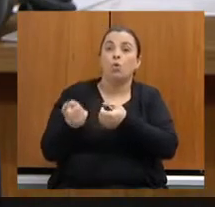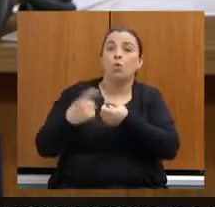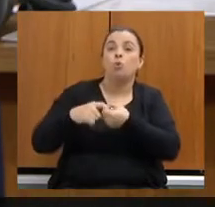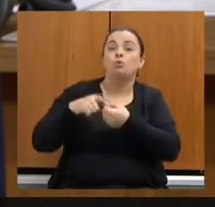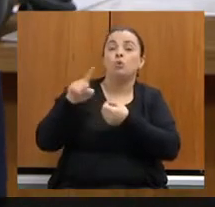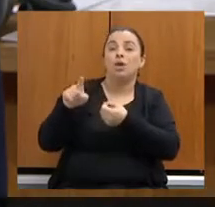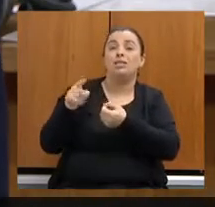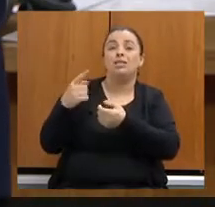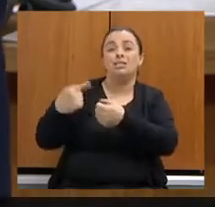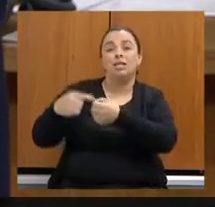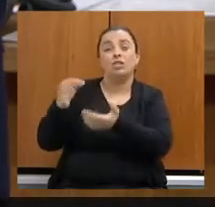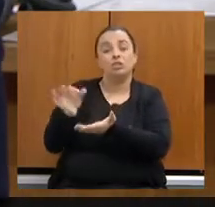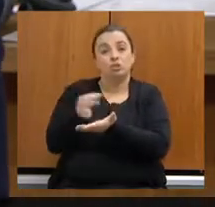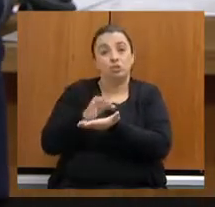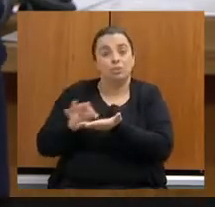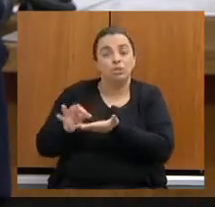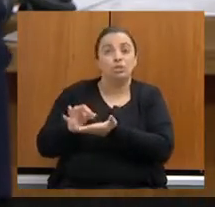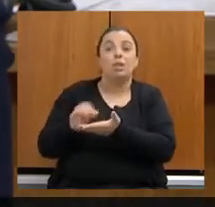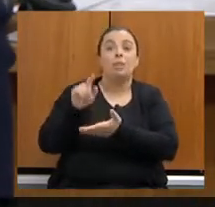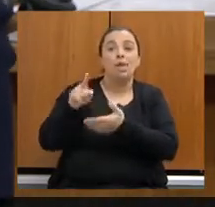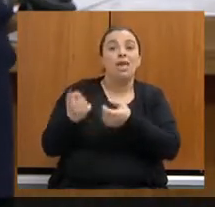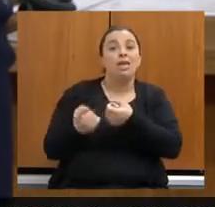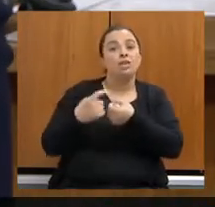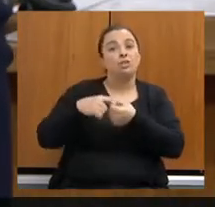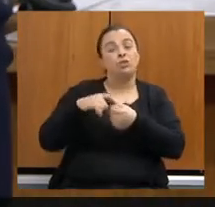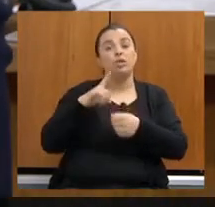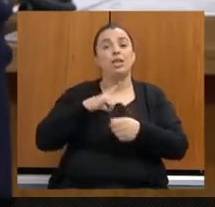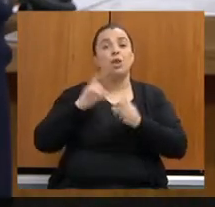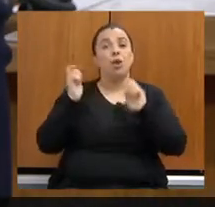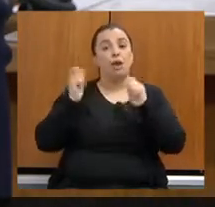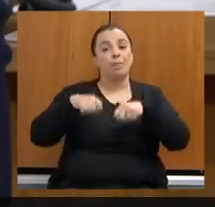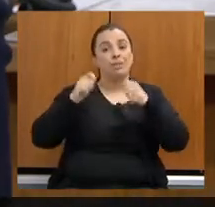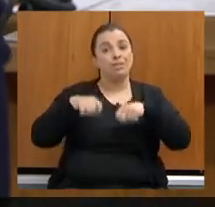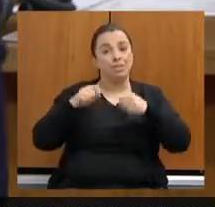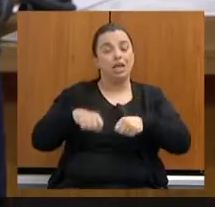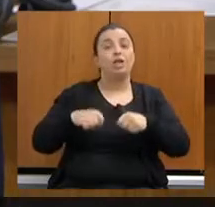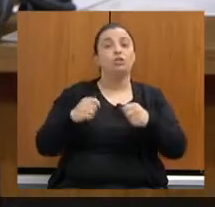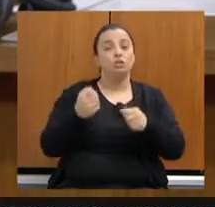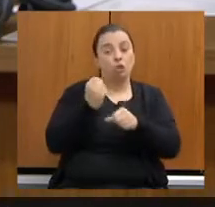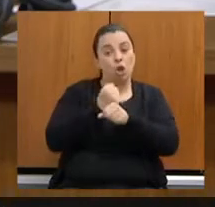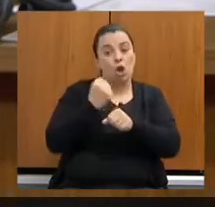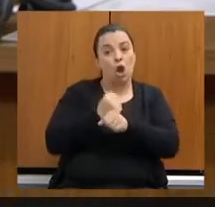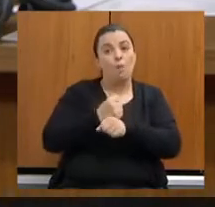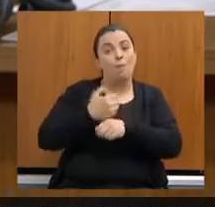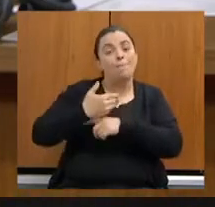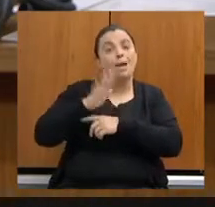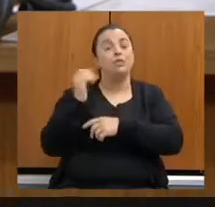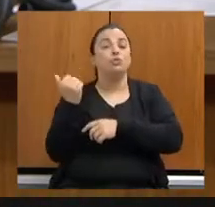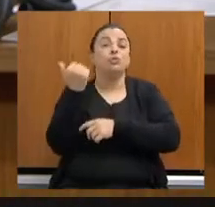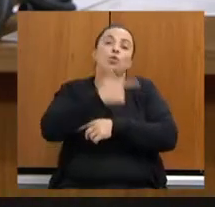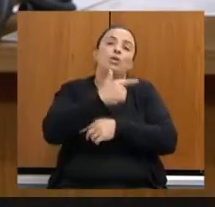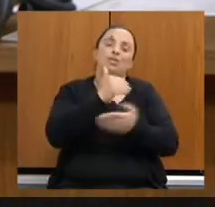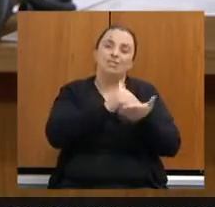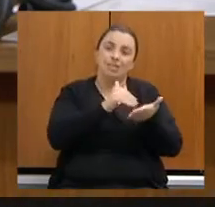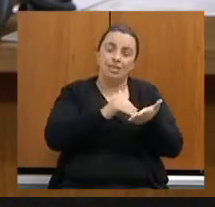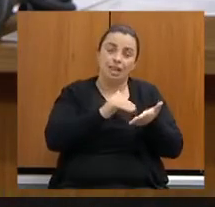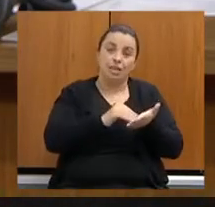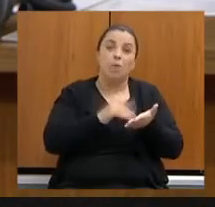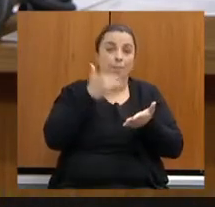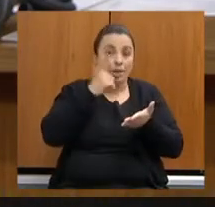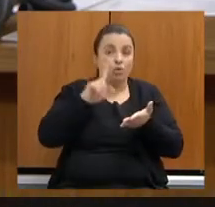Diamantina porque o consórcio então que tem a capacidade executiva melhor que a secretaria possa então fazer essas barragens